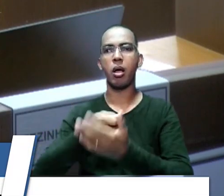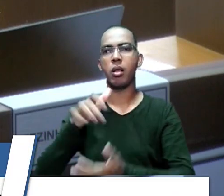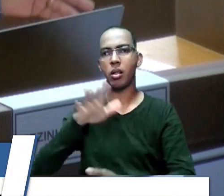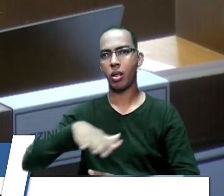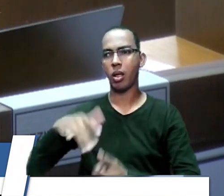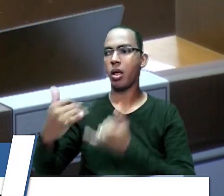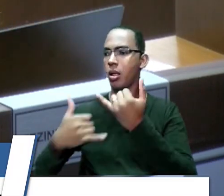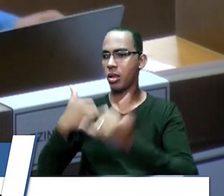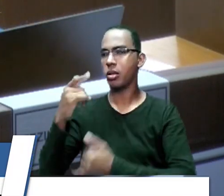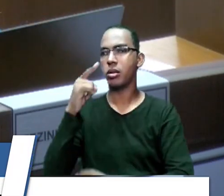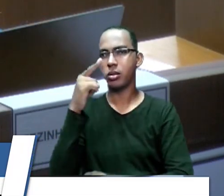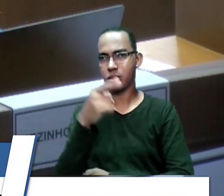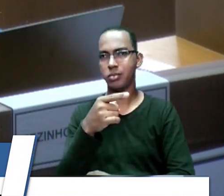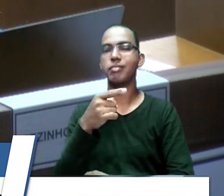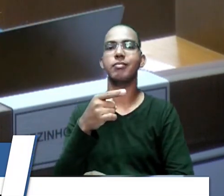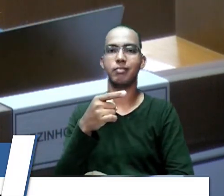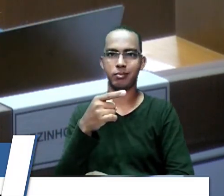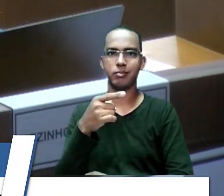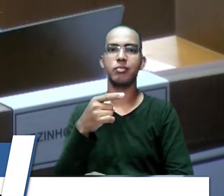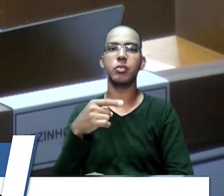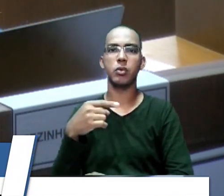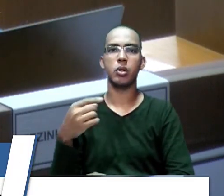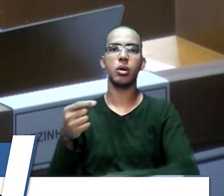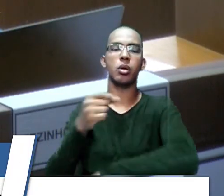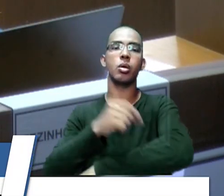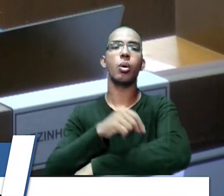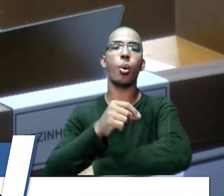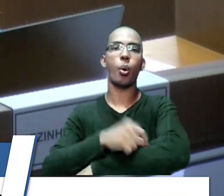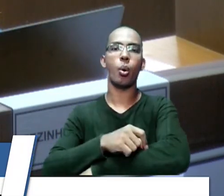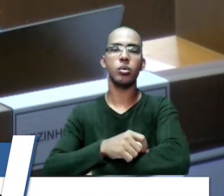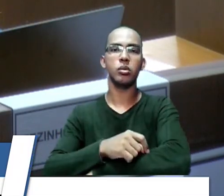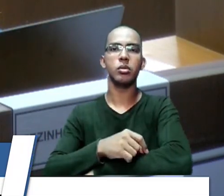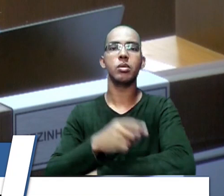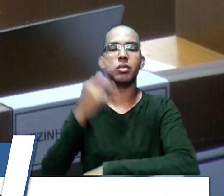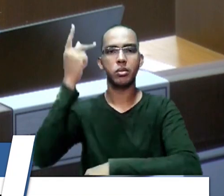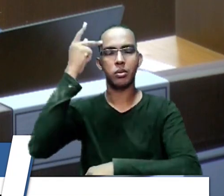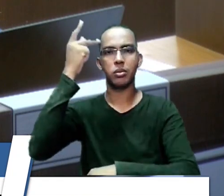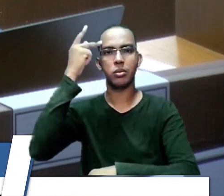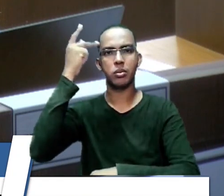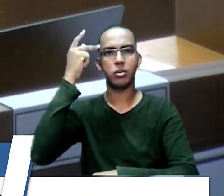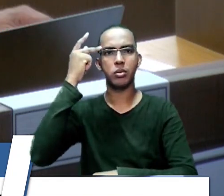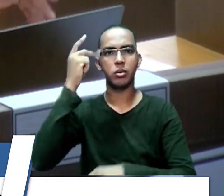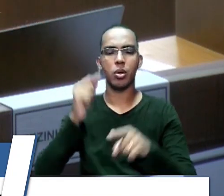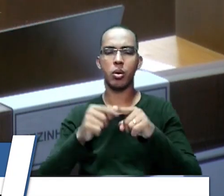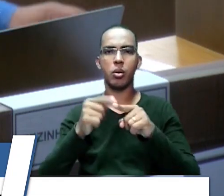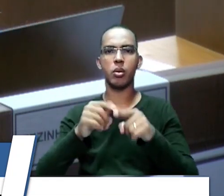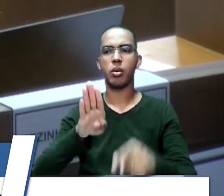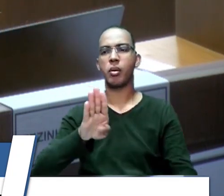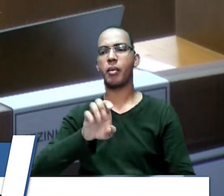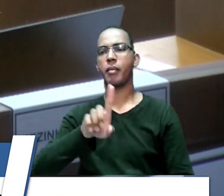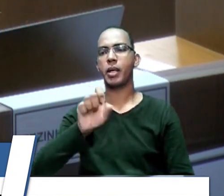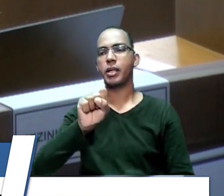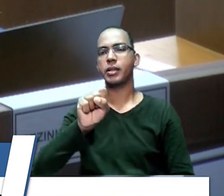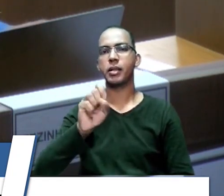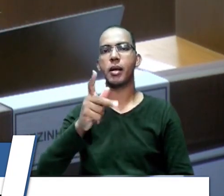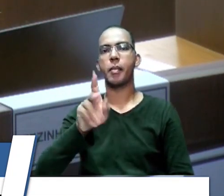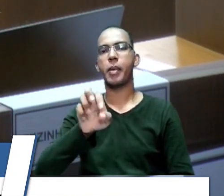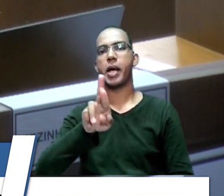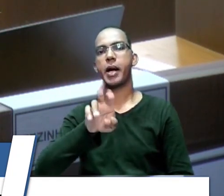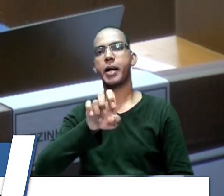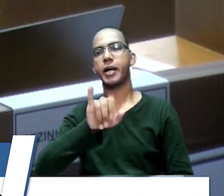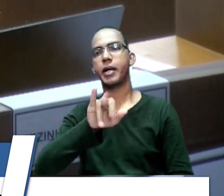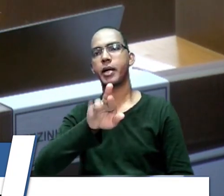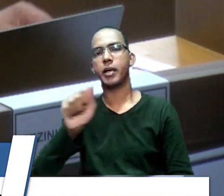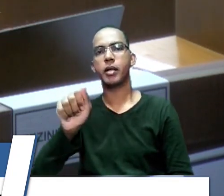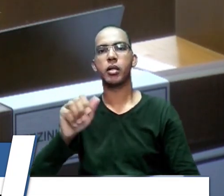lá na vossoroca do Paulistano. Né, no Parque do Pércio Pereira, que foi na época do Sidney